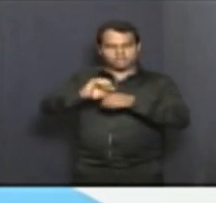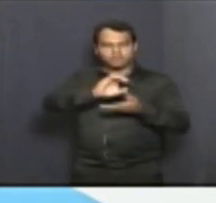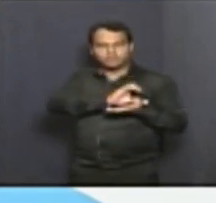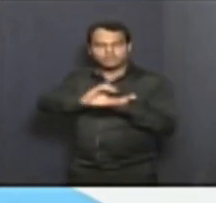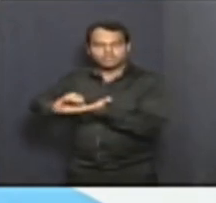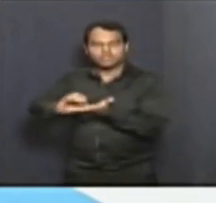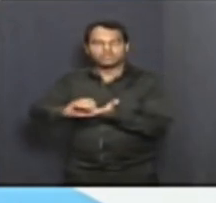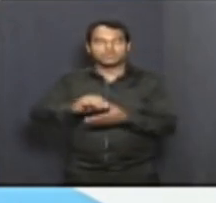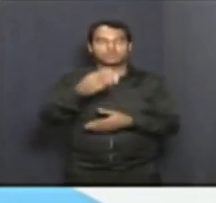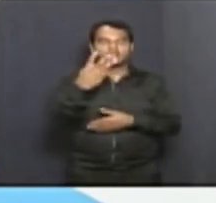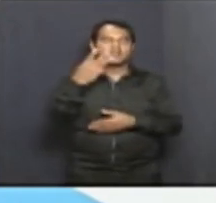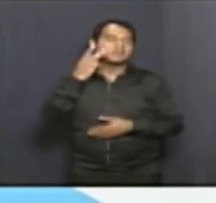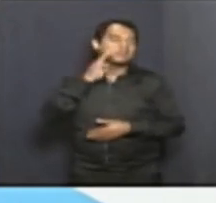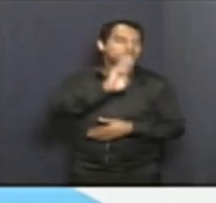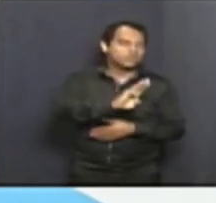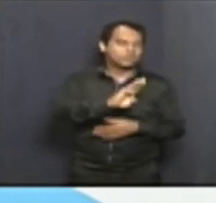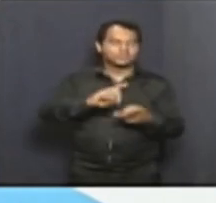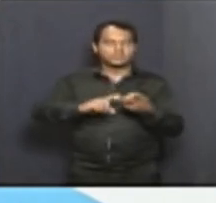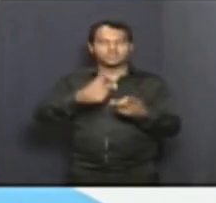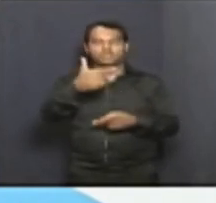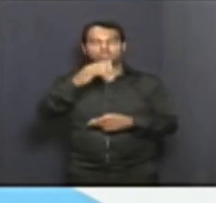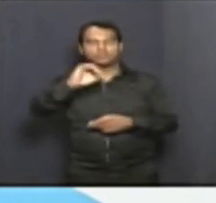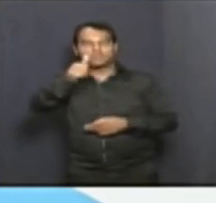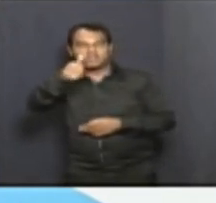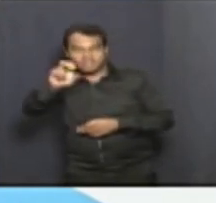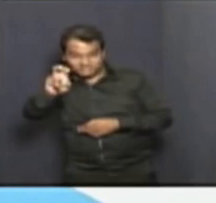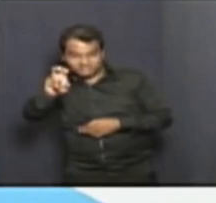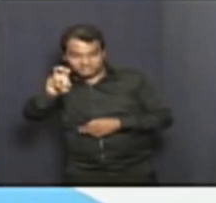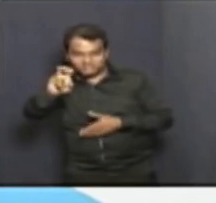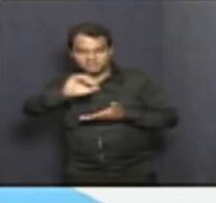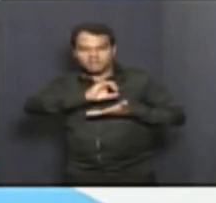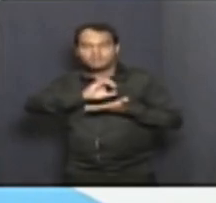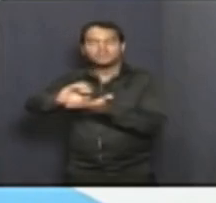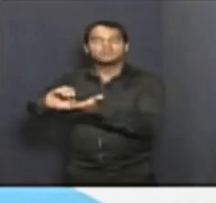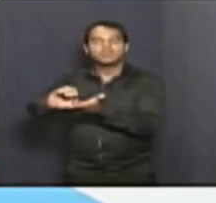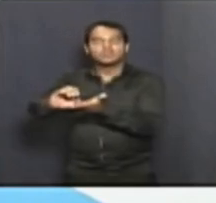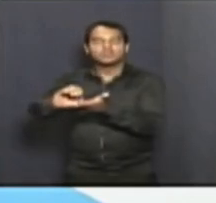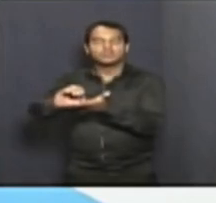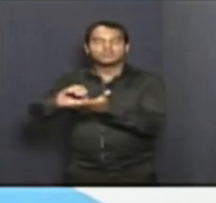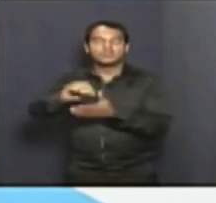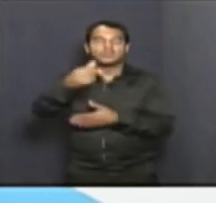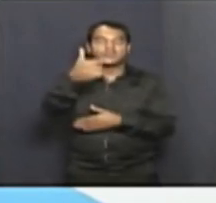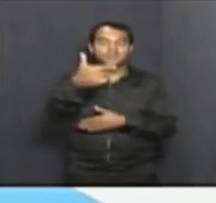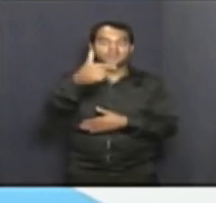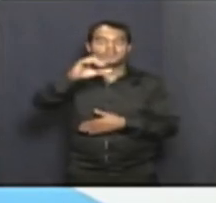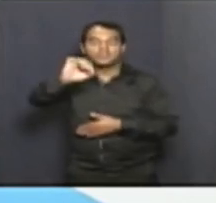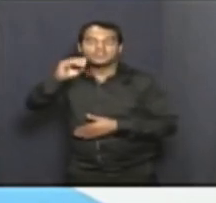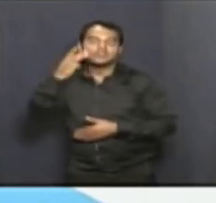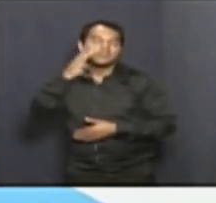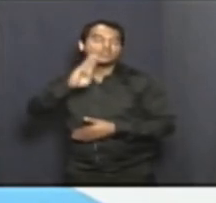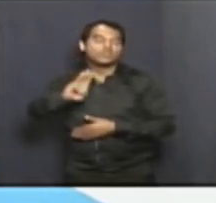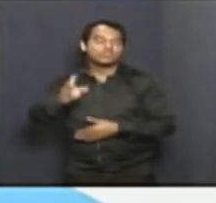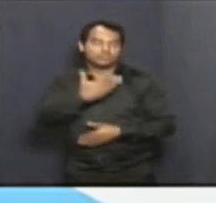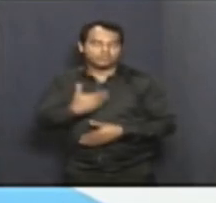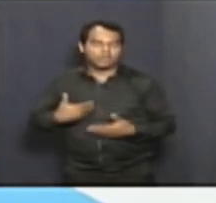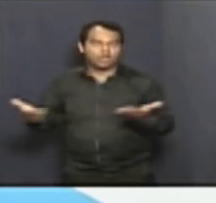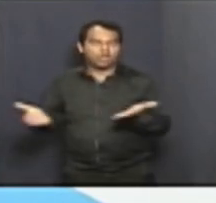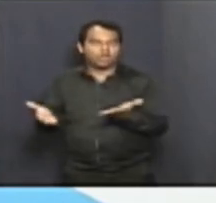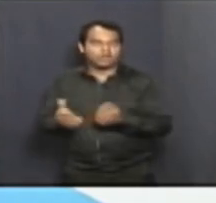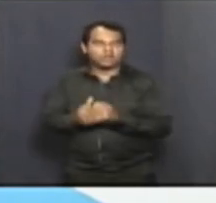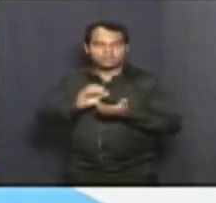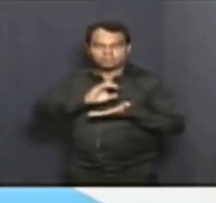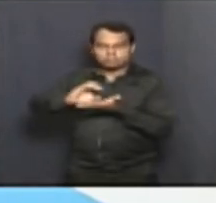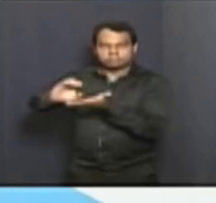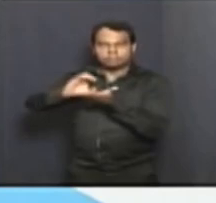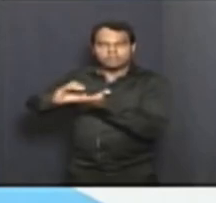2015 ou investimento lá de mais de 20 milhões de reais do governo atual todavia no